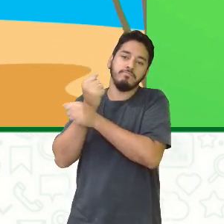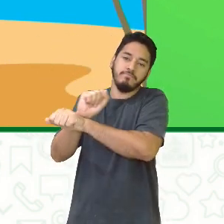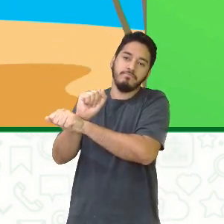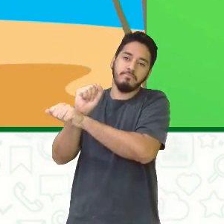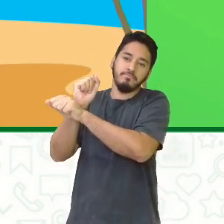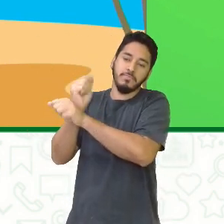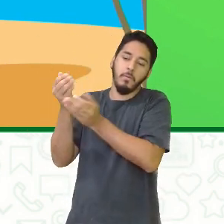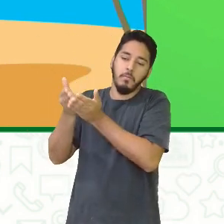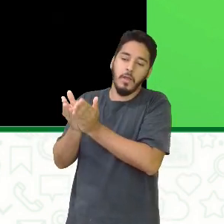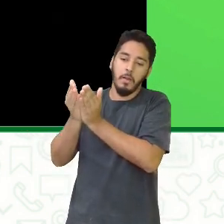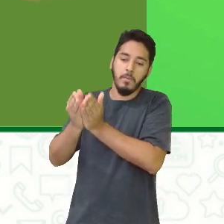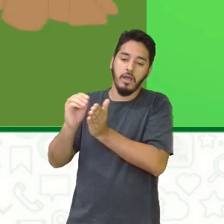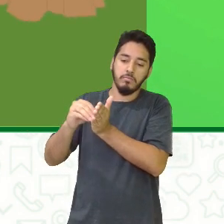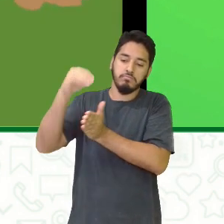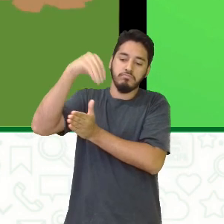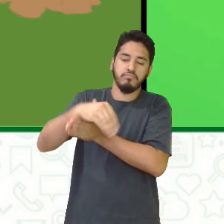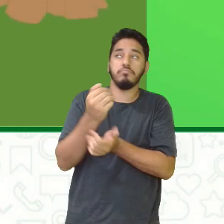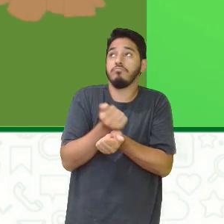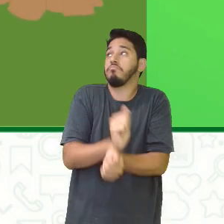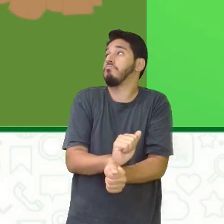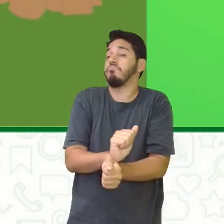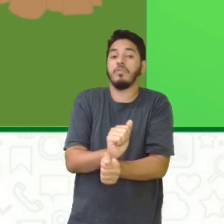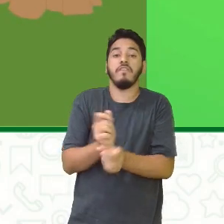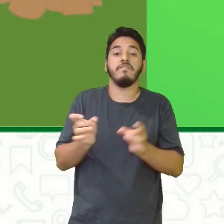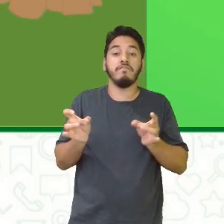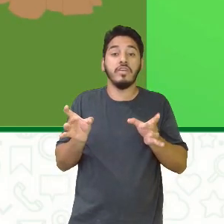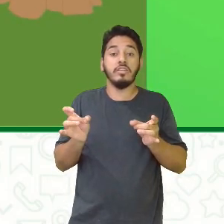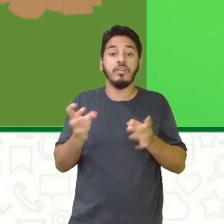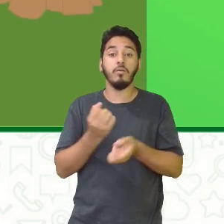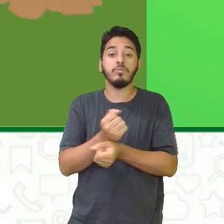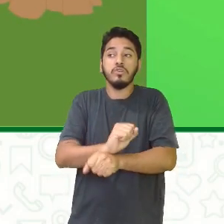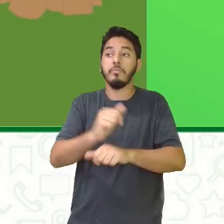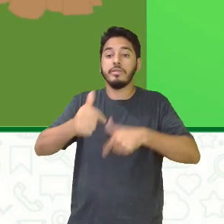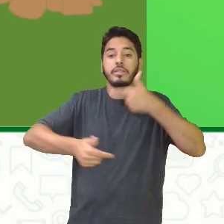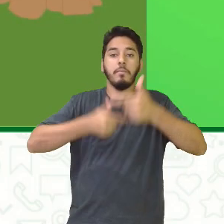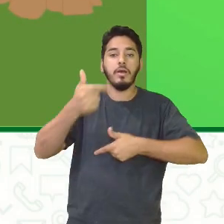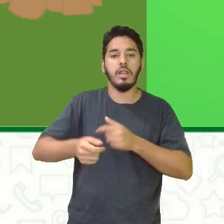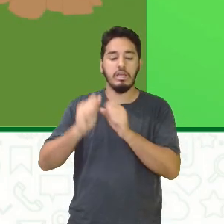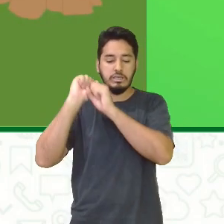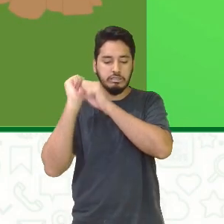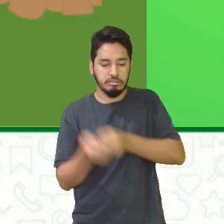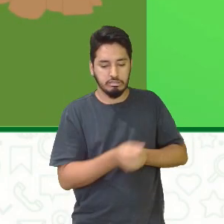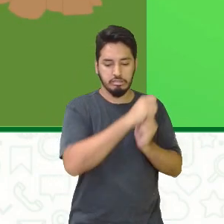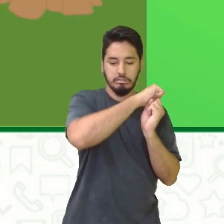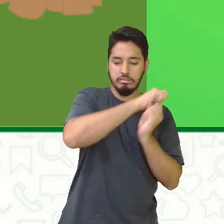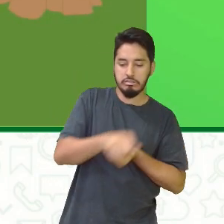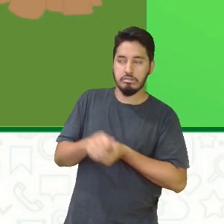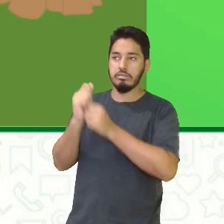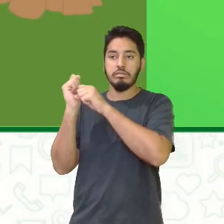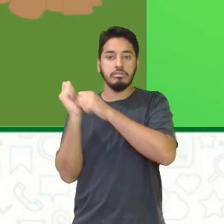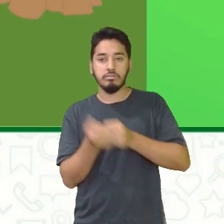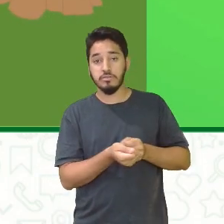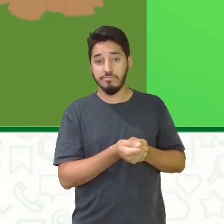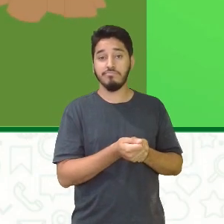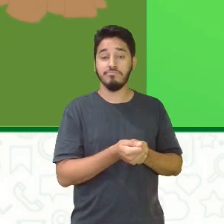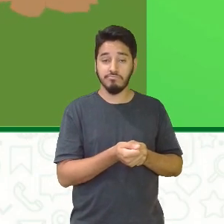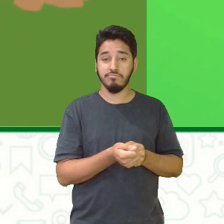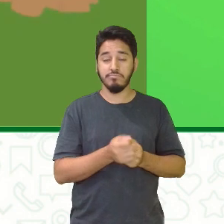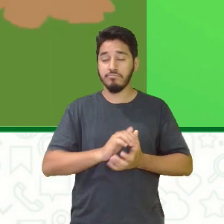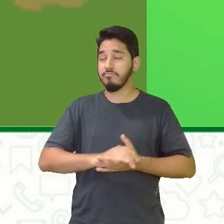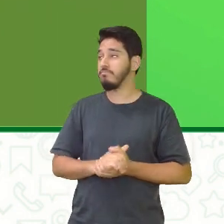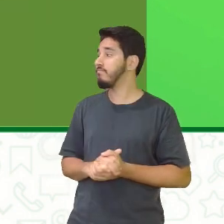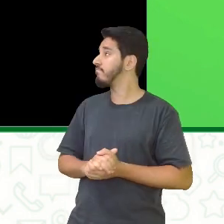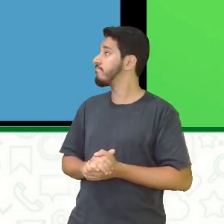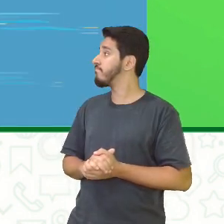no século XVI e vendidos como escravos para trabalhar nas lavouras de cana-de-açúcar, na mineração e